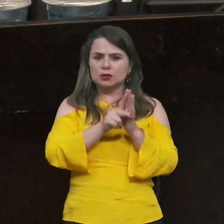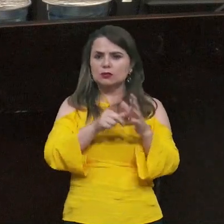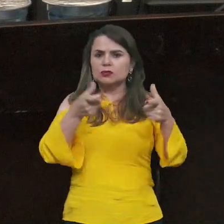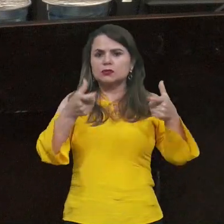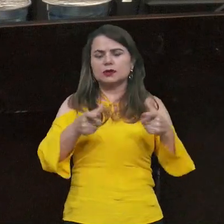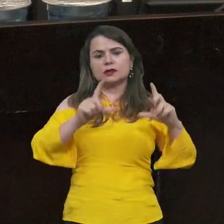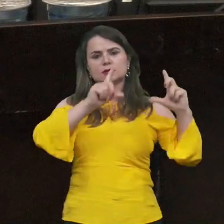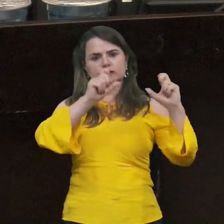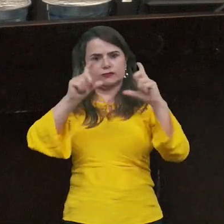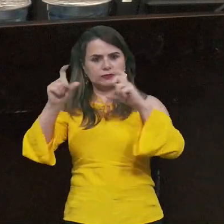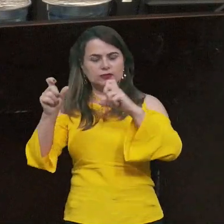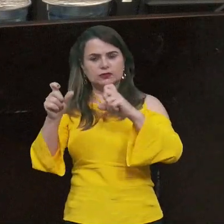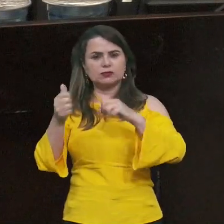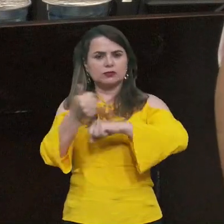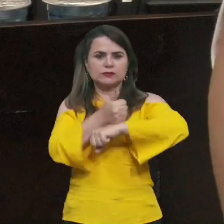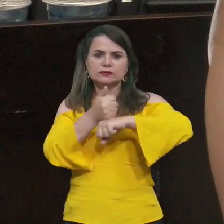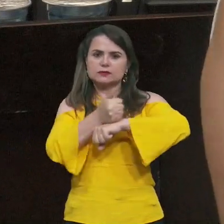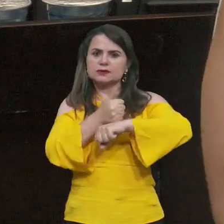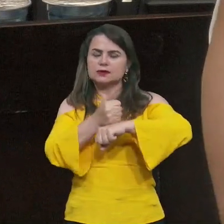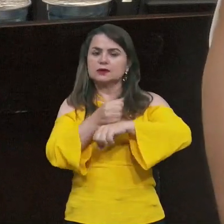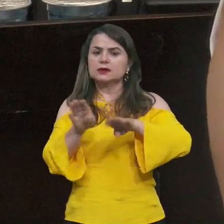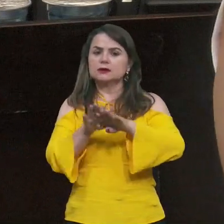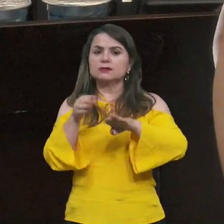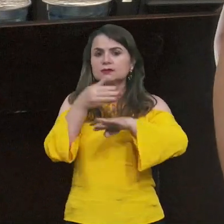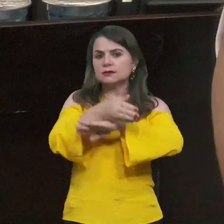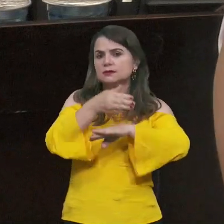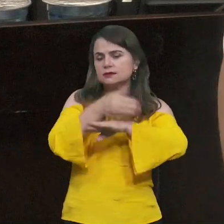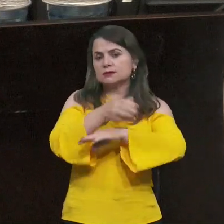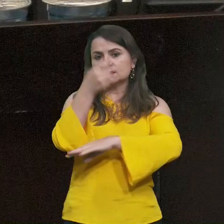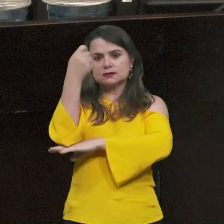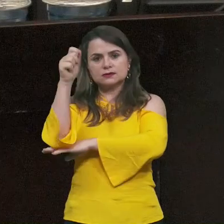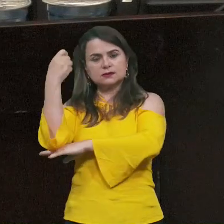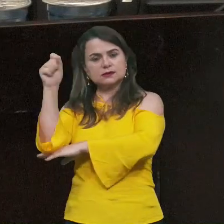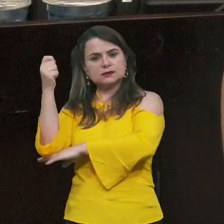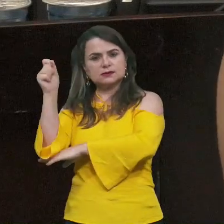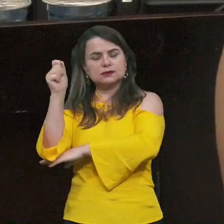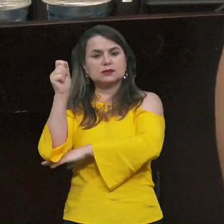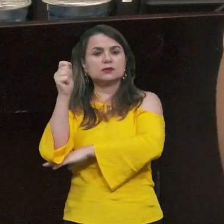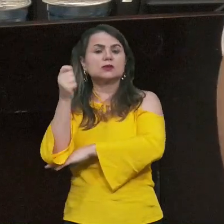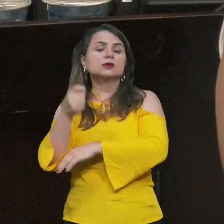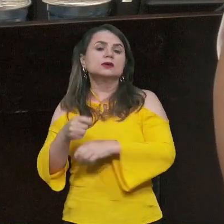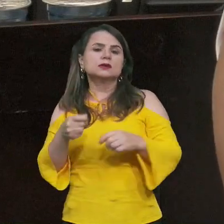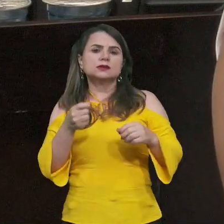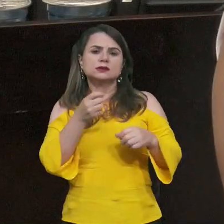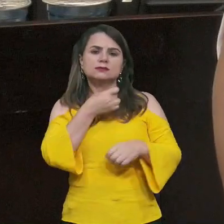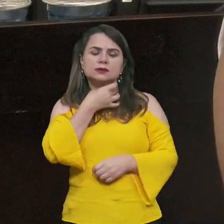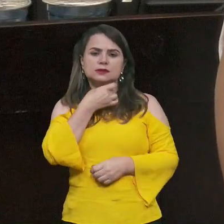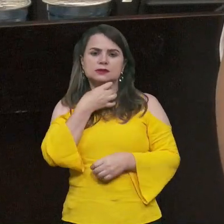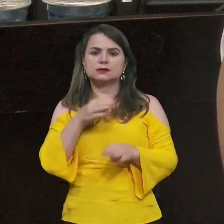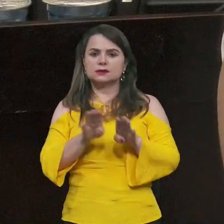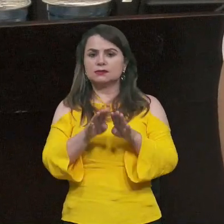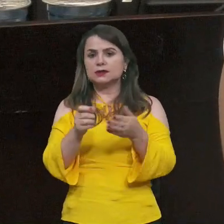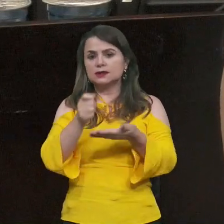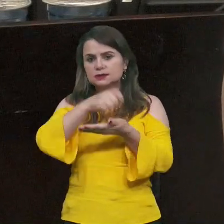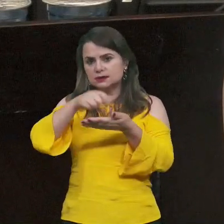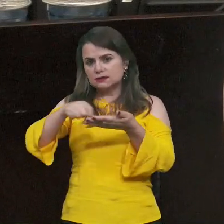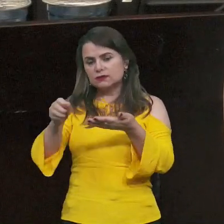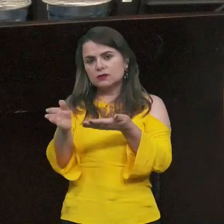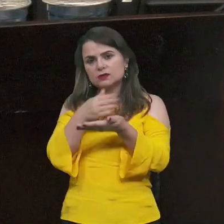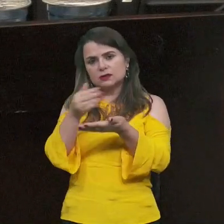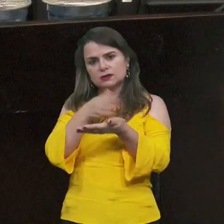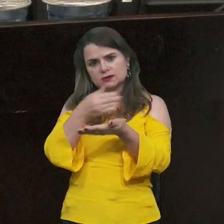Também participa ativamente da Associação Comercial e Industrial de Marília e foi coautora no livro Mulheres